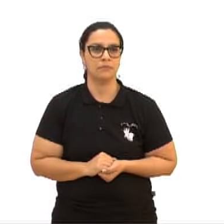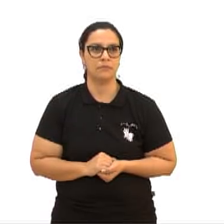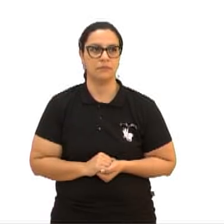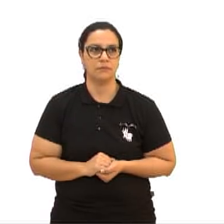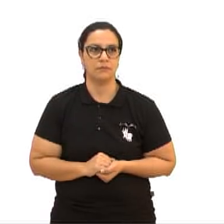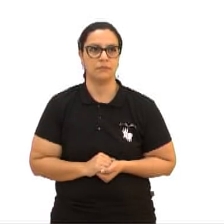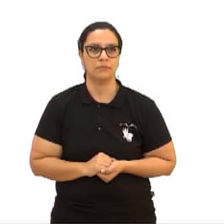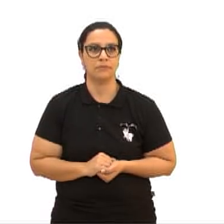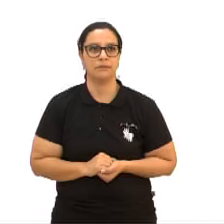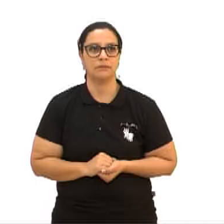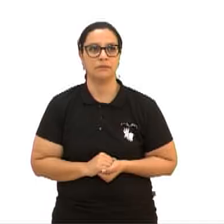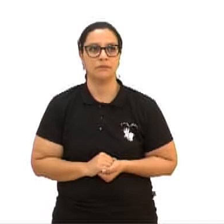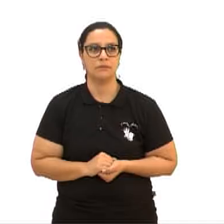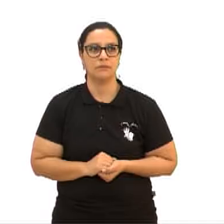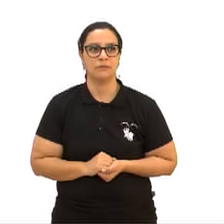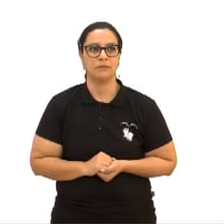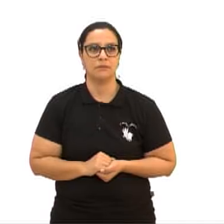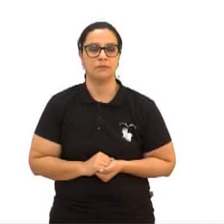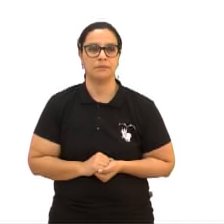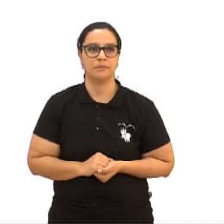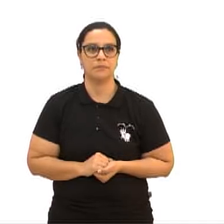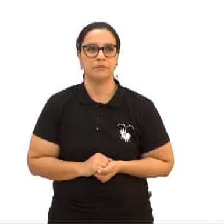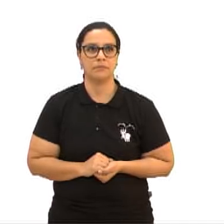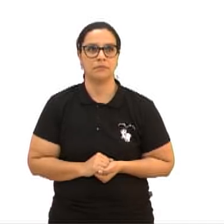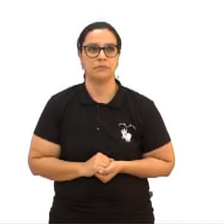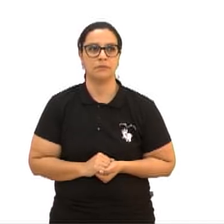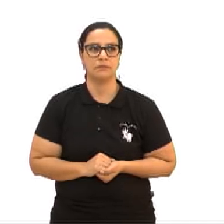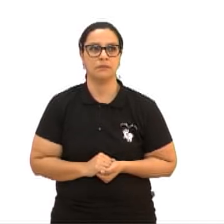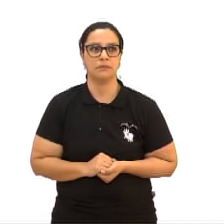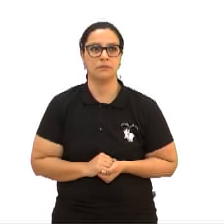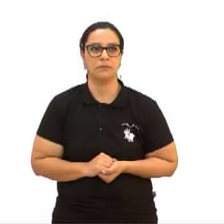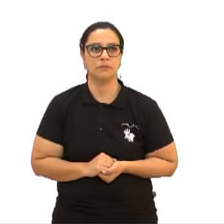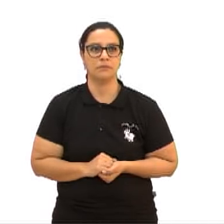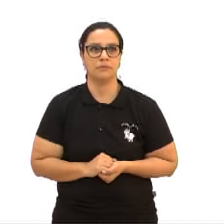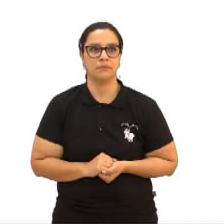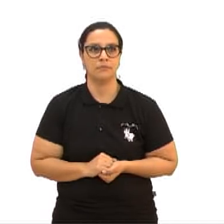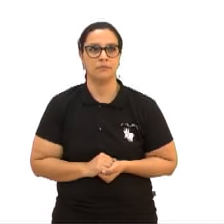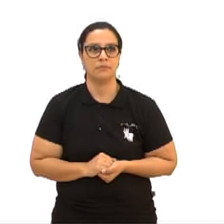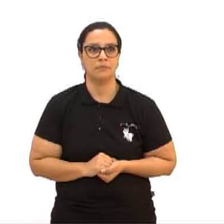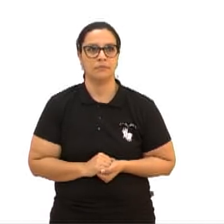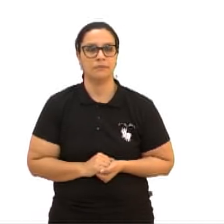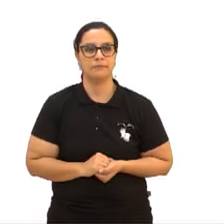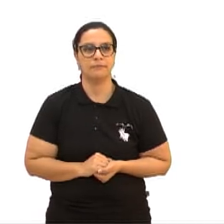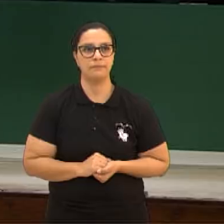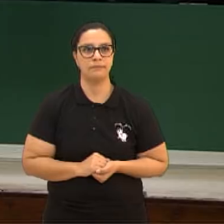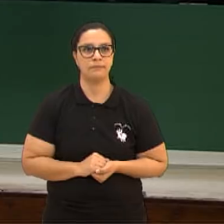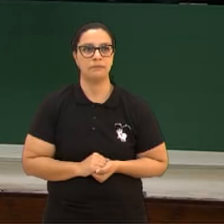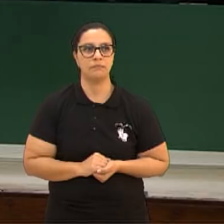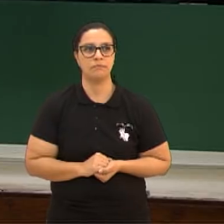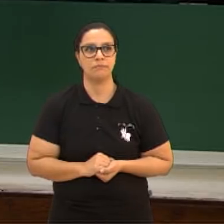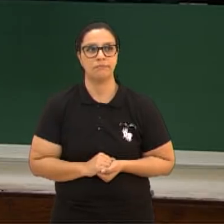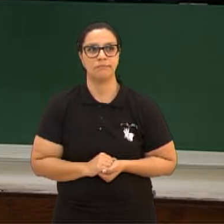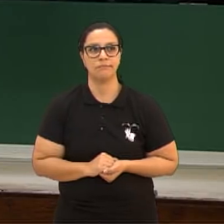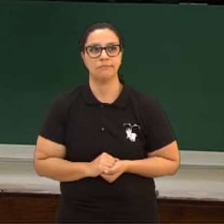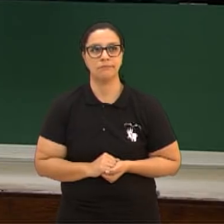and pick. I hope you're a better writer than a comedian.